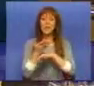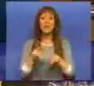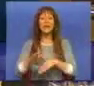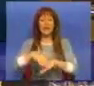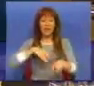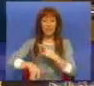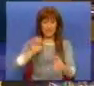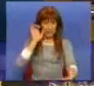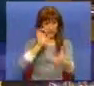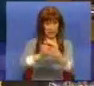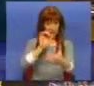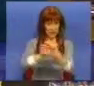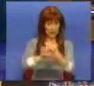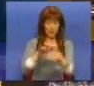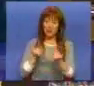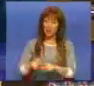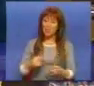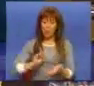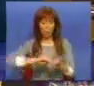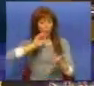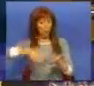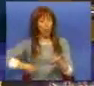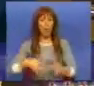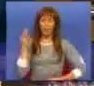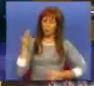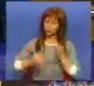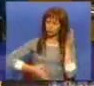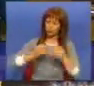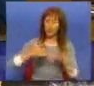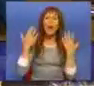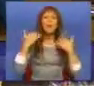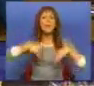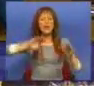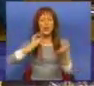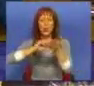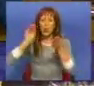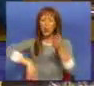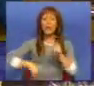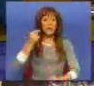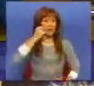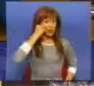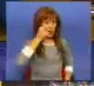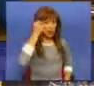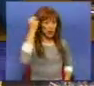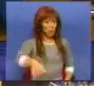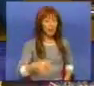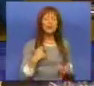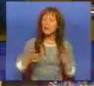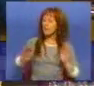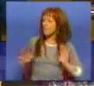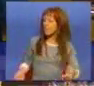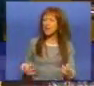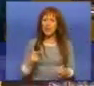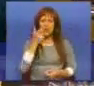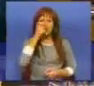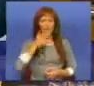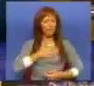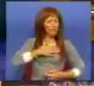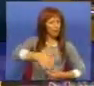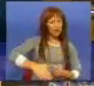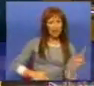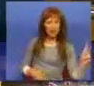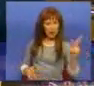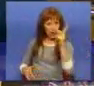celebrar um casamento, um contrato jurídico, mas um contrato especial, são precisas duas